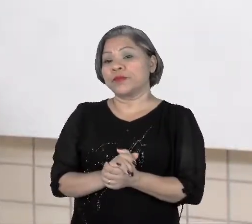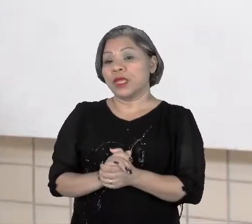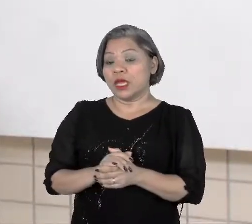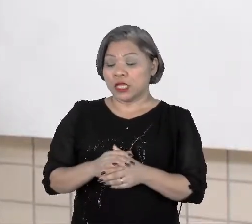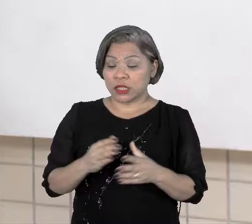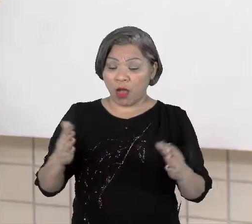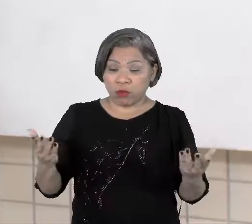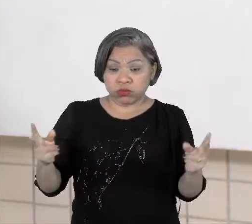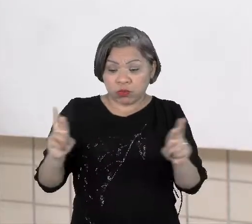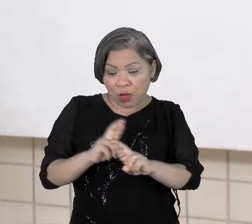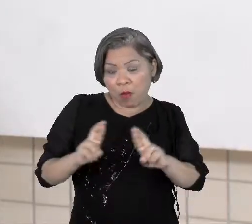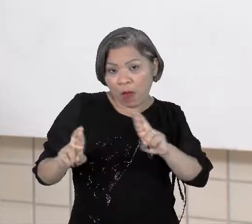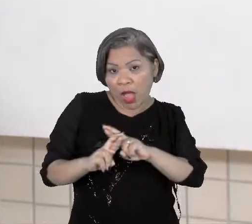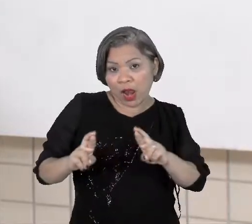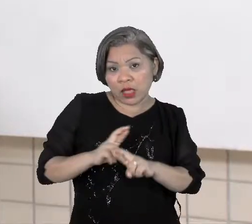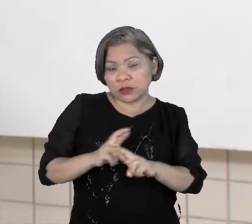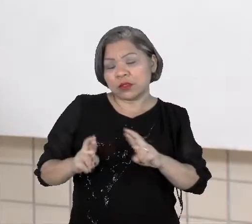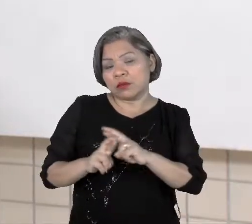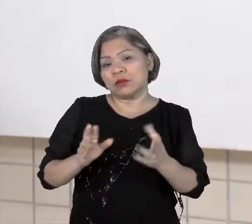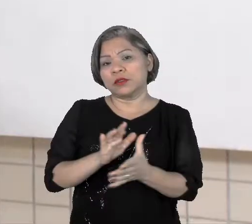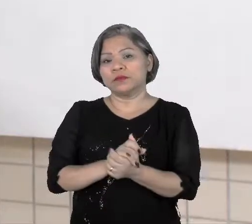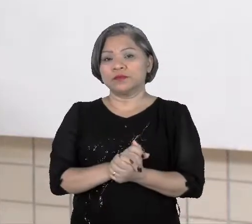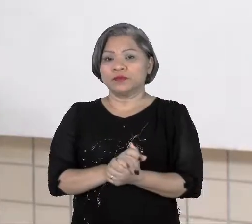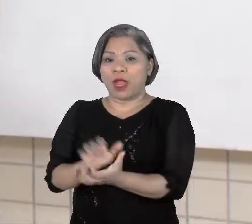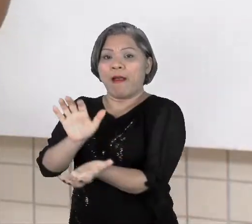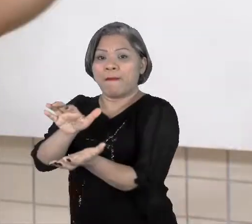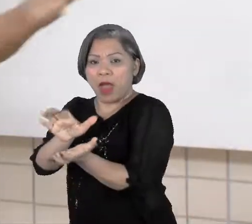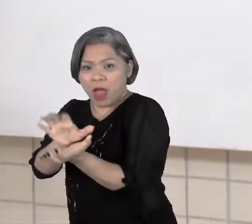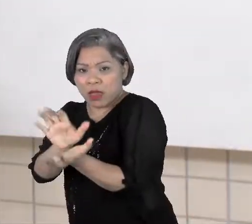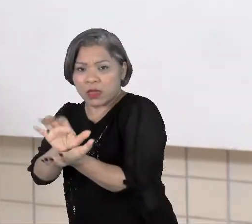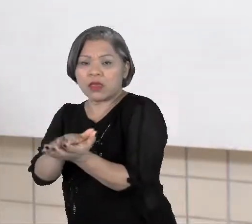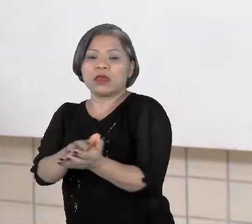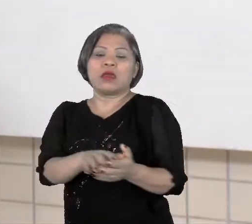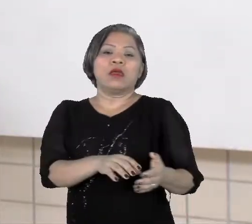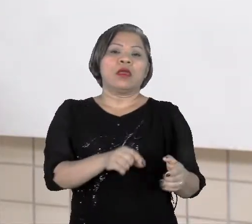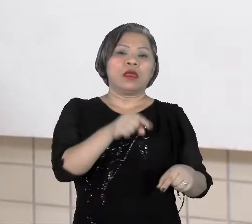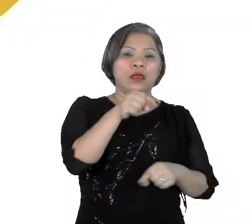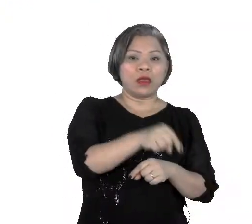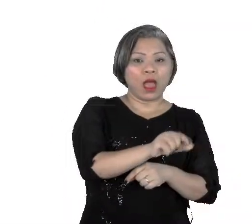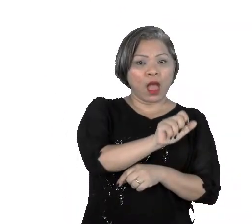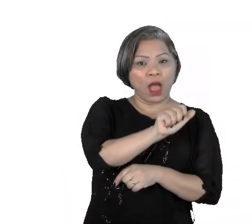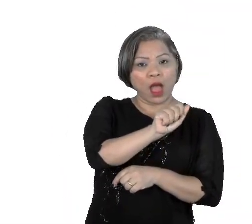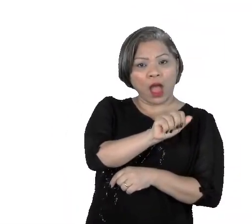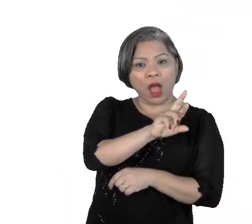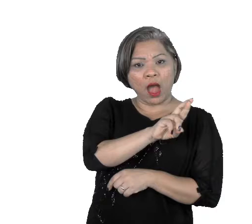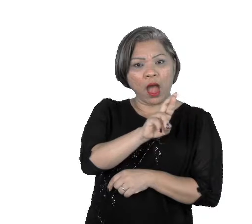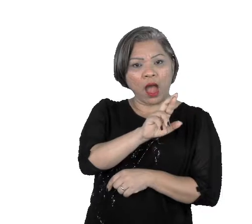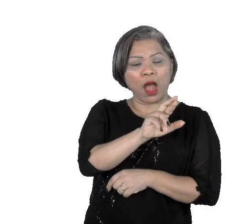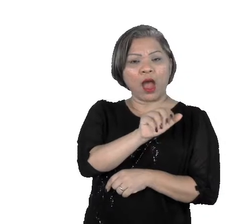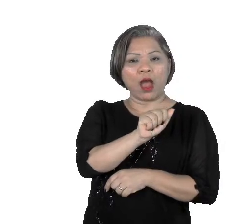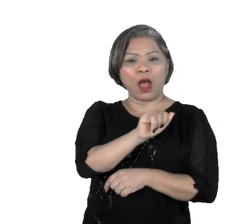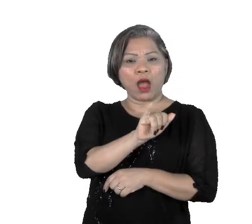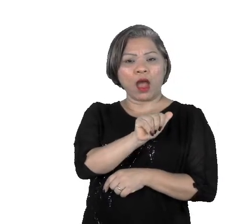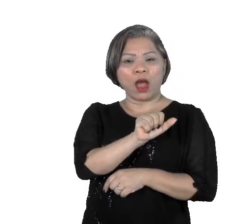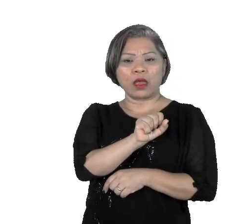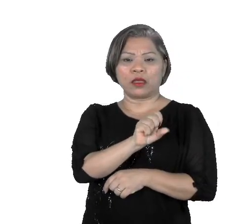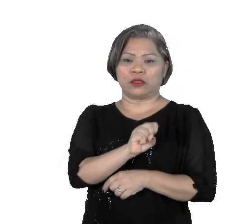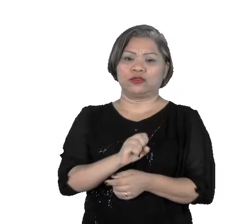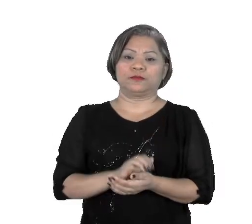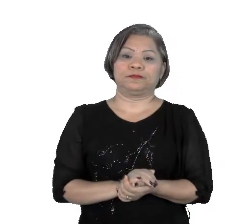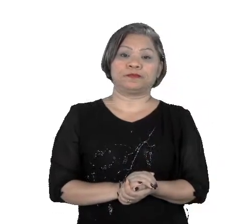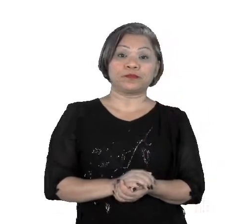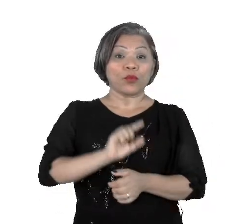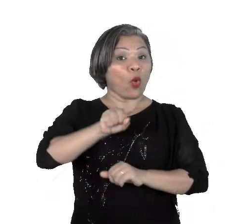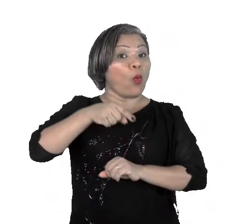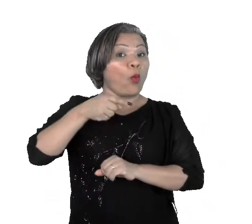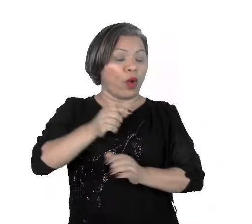também estritamente ligado à produção aurífera, tá? Outro tema que também nós iremos abordar na nossa aula